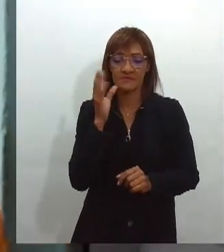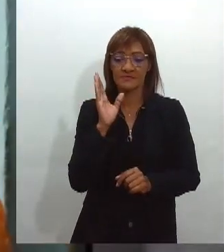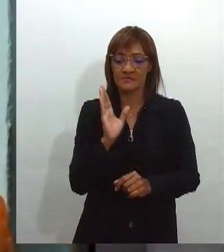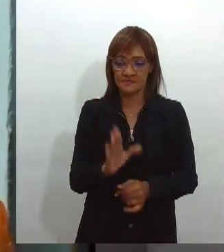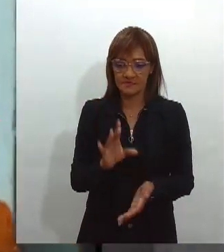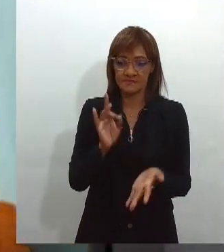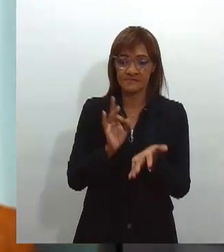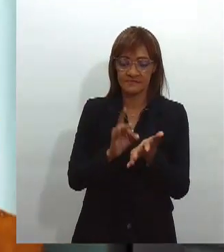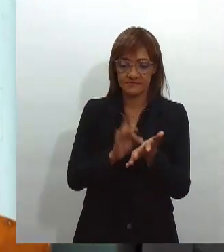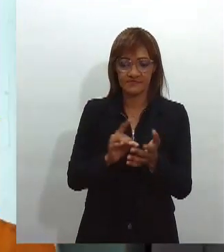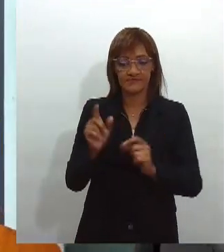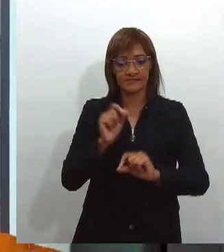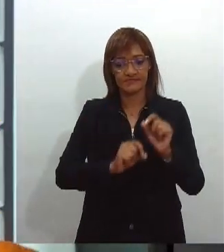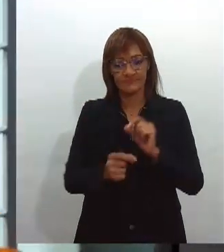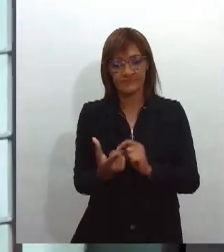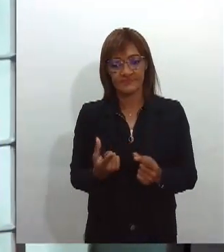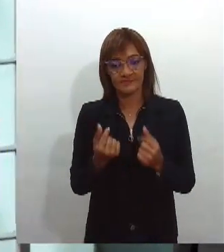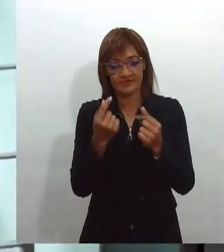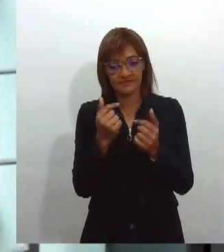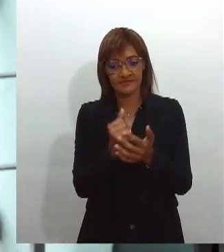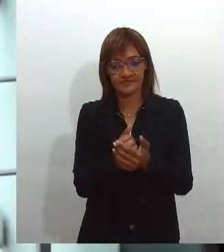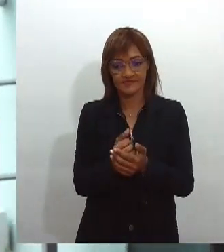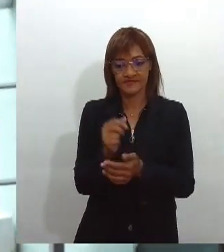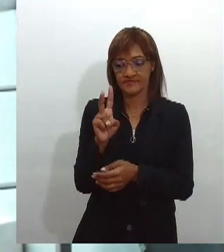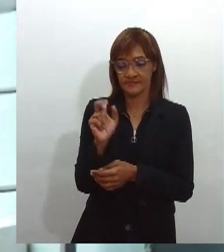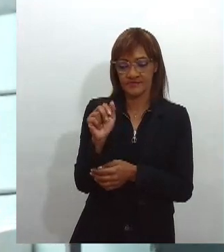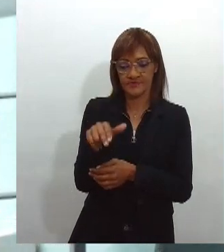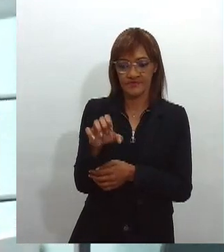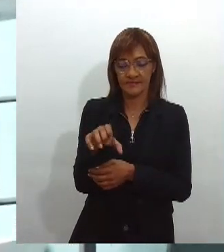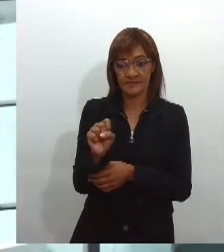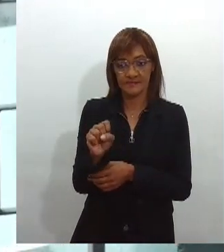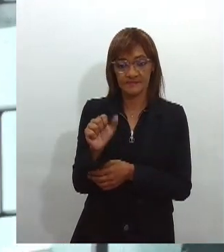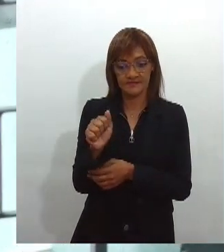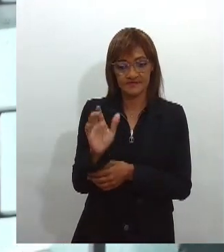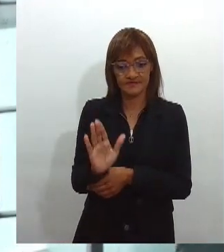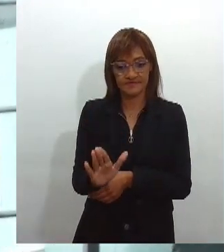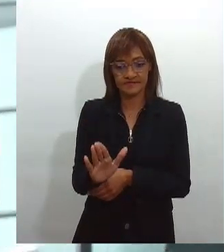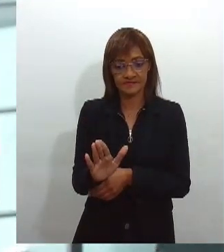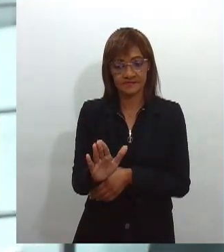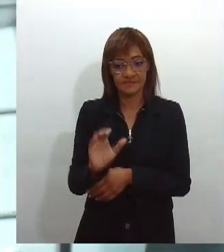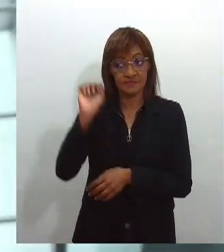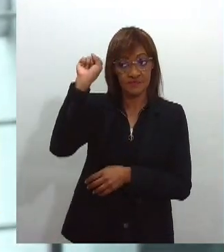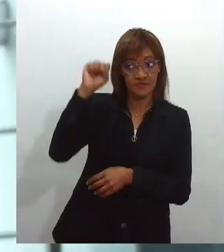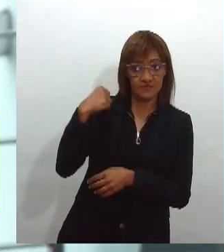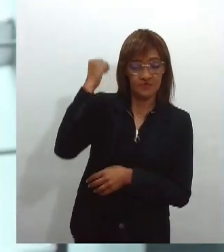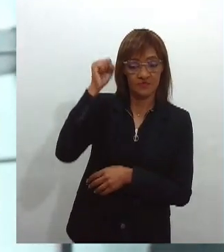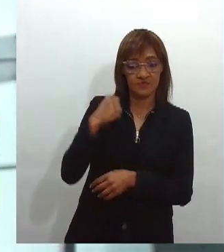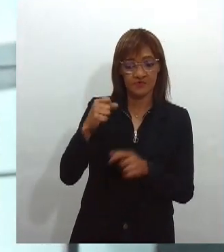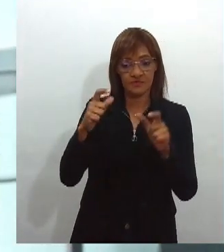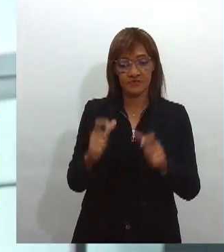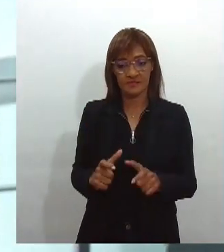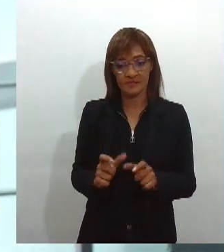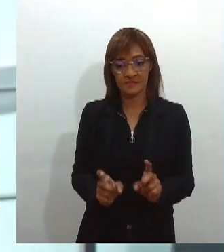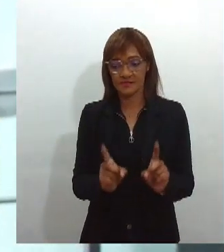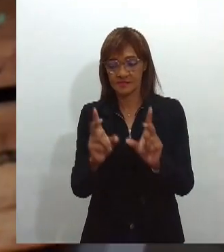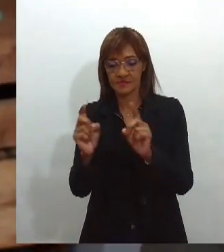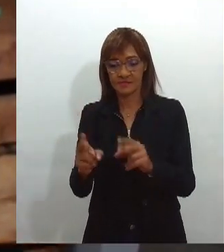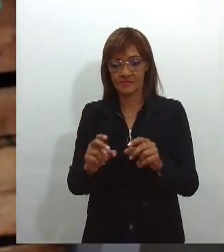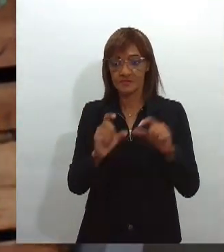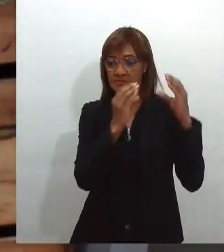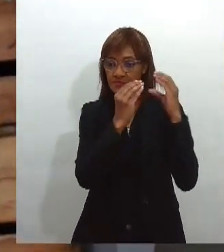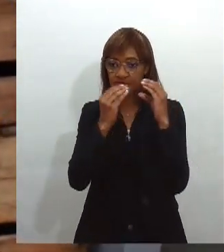extra. É o caso de Vanessa, cabeleireira local, que aproveita a festa para vender milho e outras comidas em sua